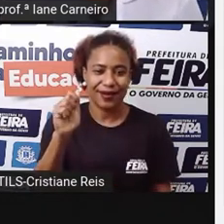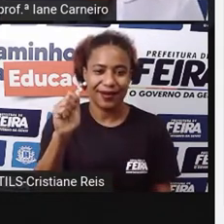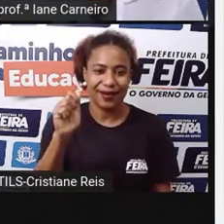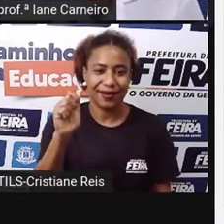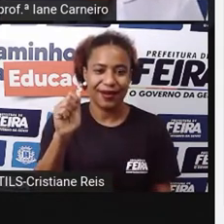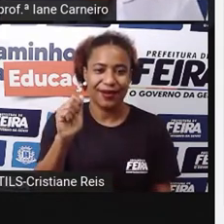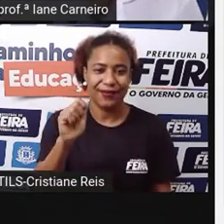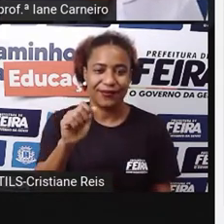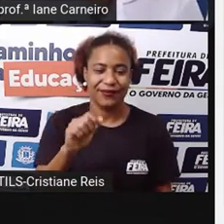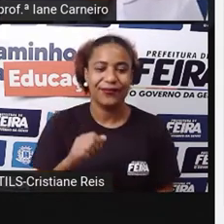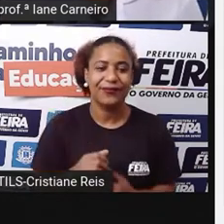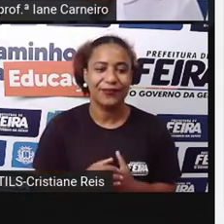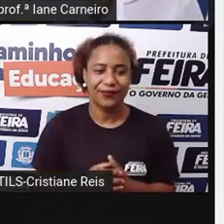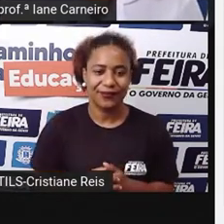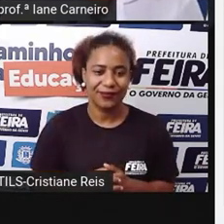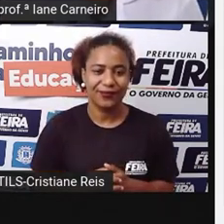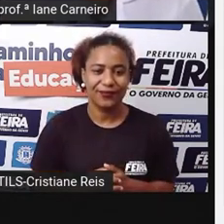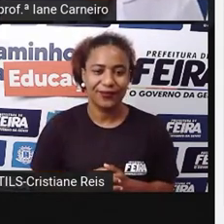Ah, coca.